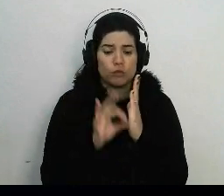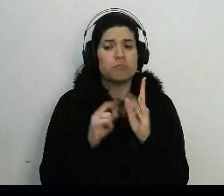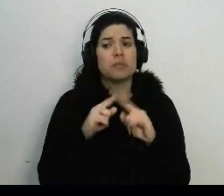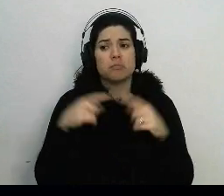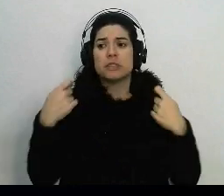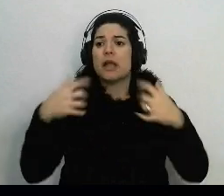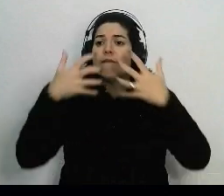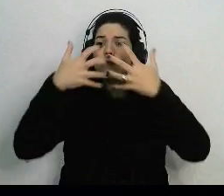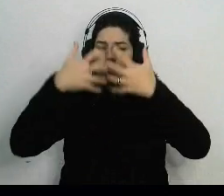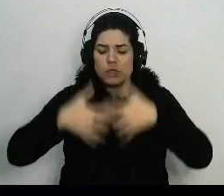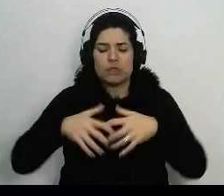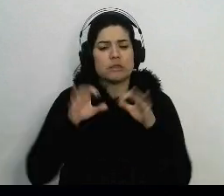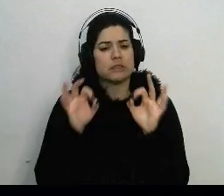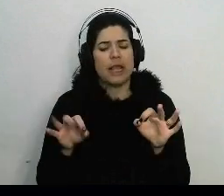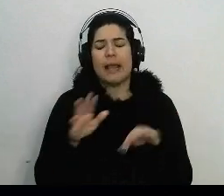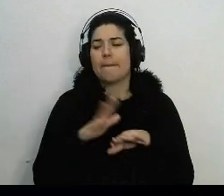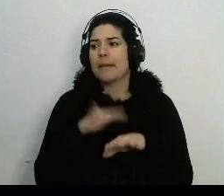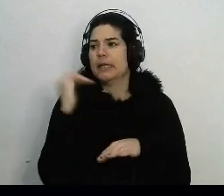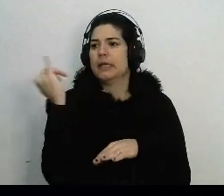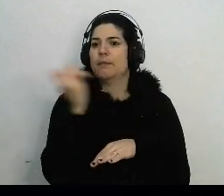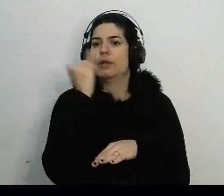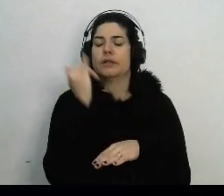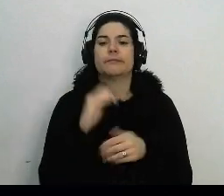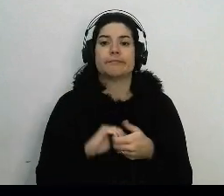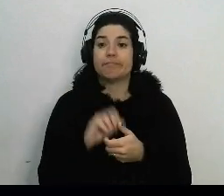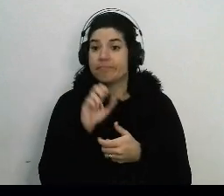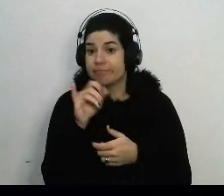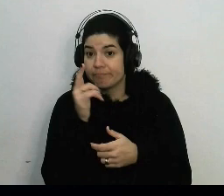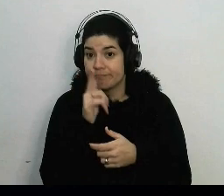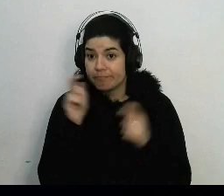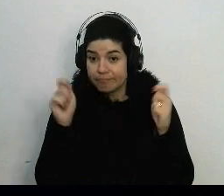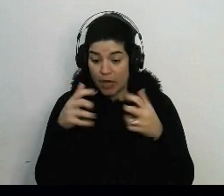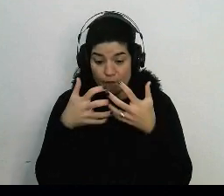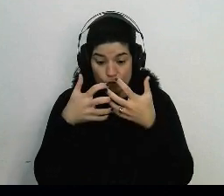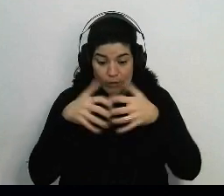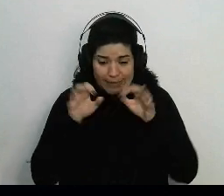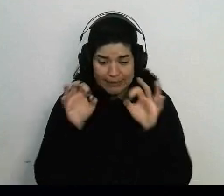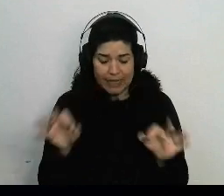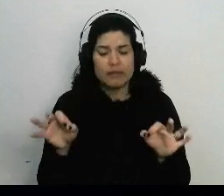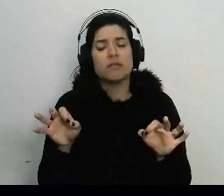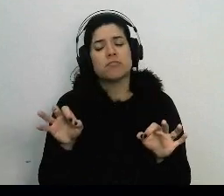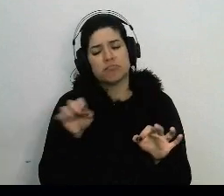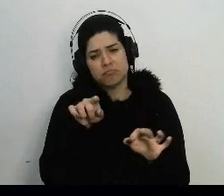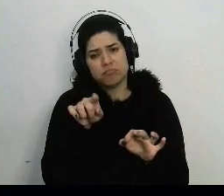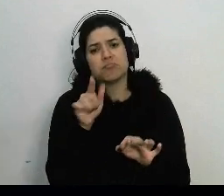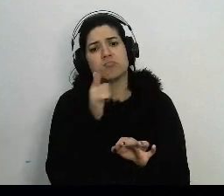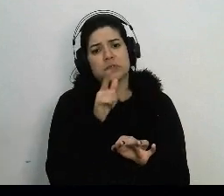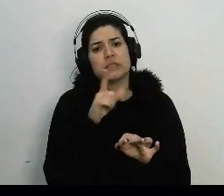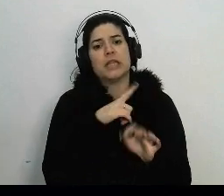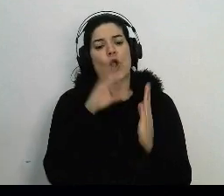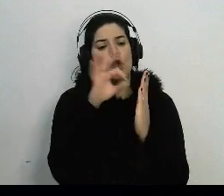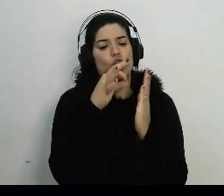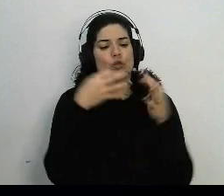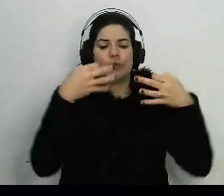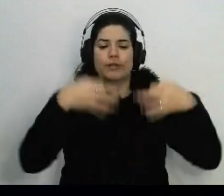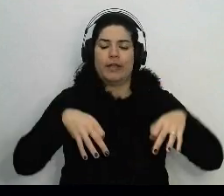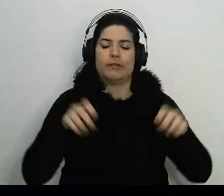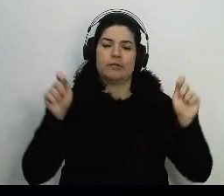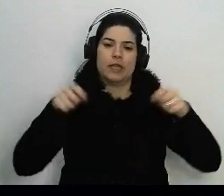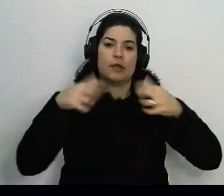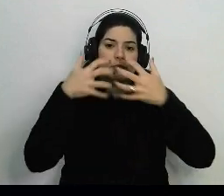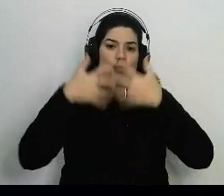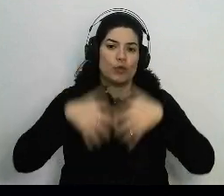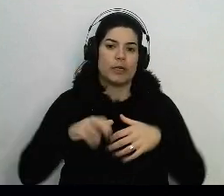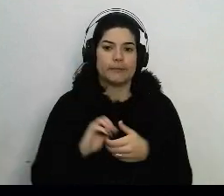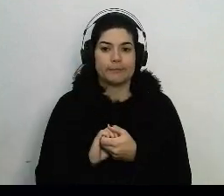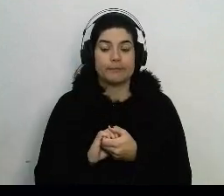Funcionalidade é sempre mais relevante. Se você garantir a funcionalidade, normalmente você garante o código também. Os tipos de